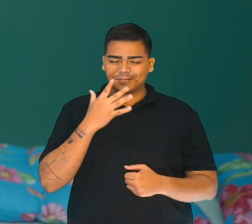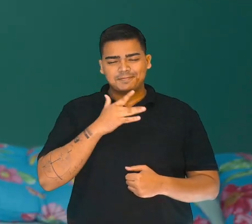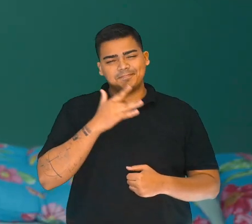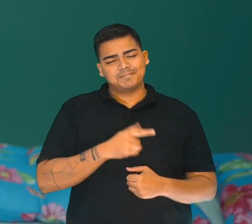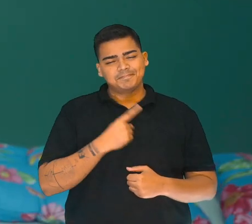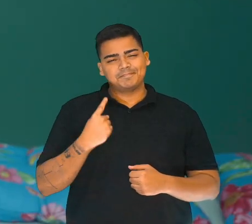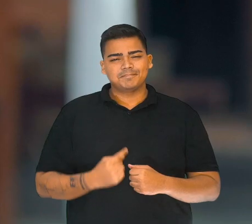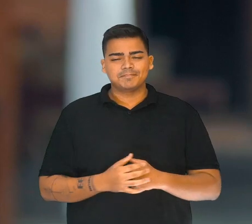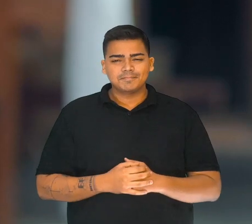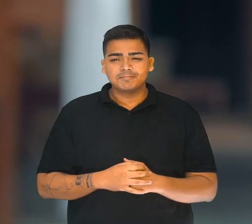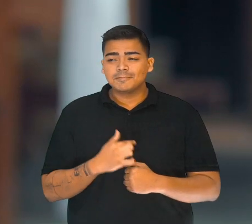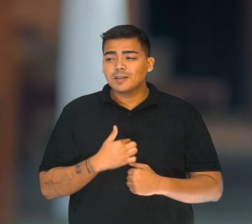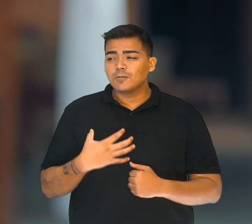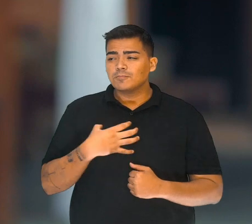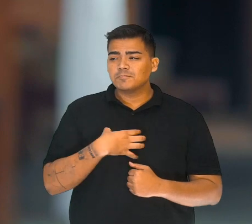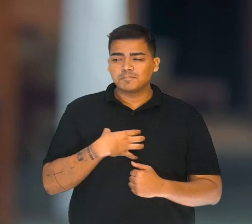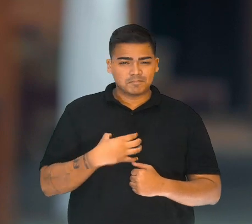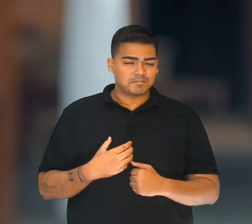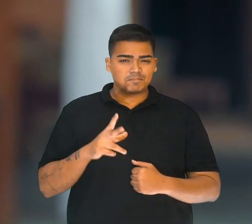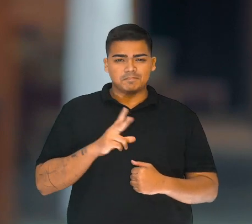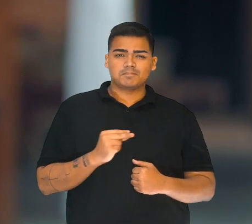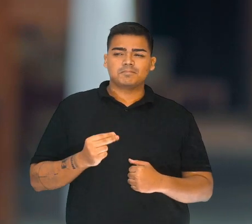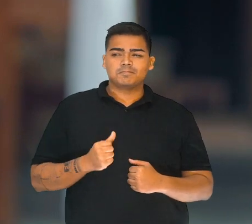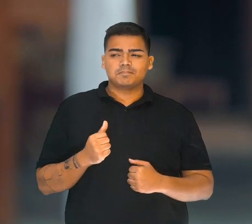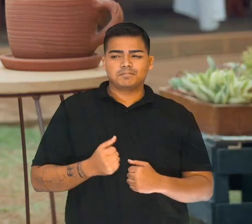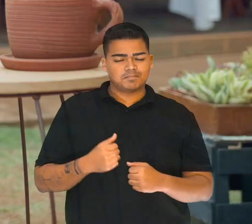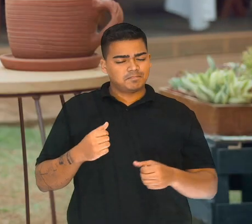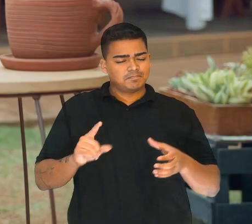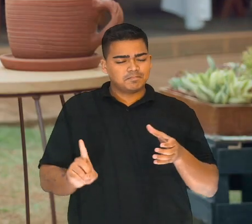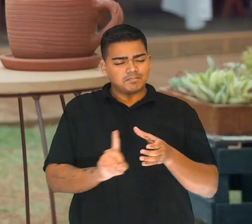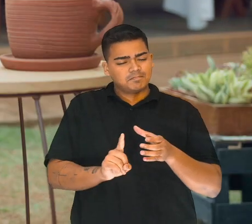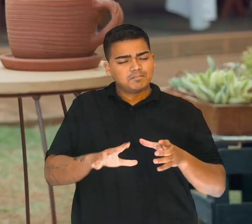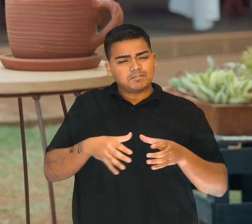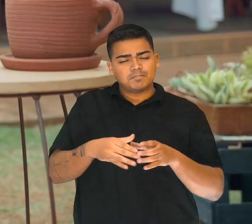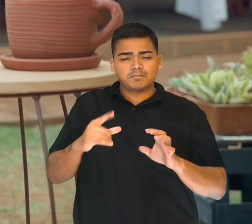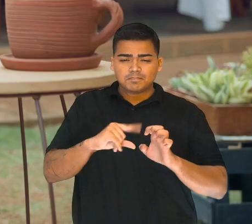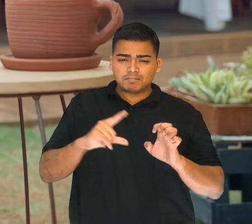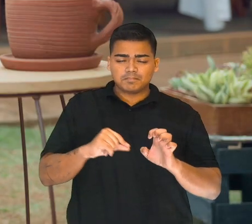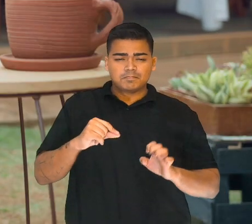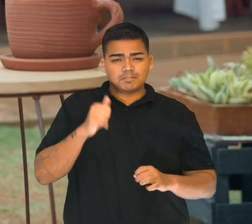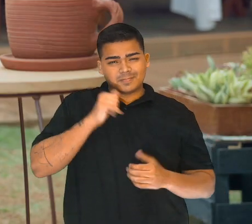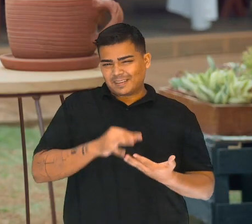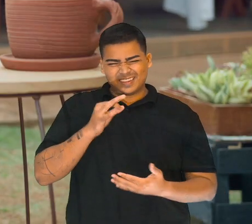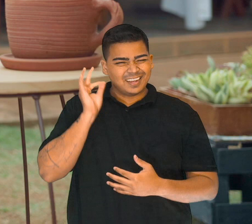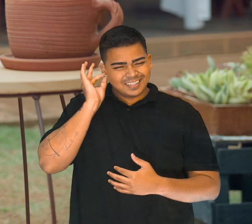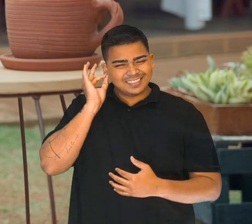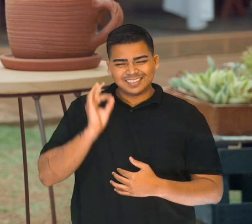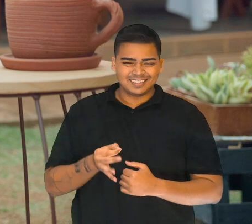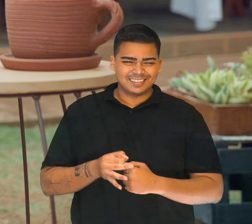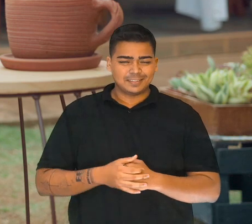Muito gostosa pra gente. Eu me sinto, assim, honrada de estar no meio das mulheres empreendedoras do café, porque, nossa, que